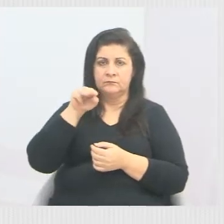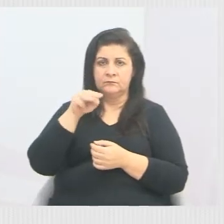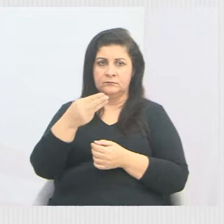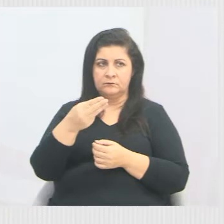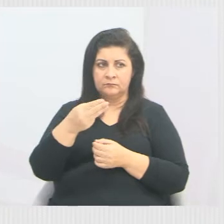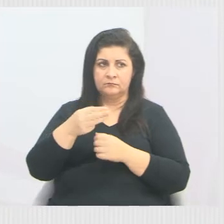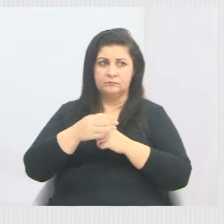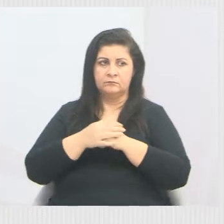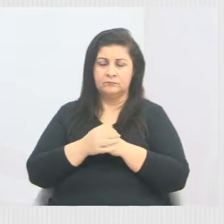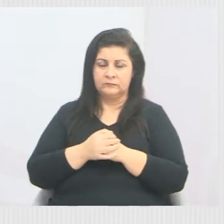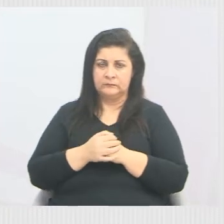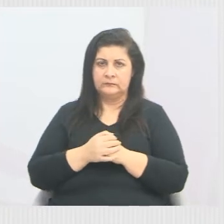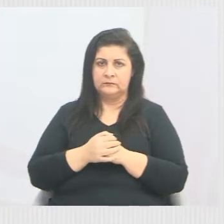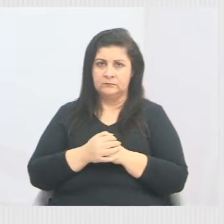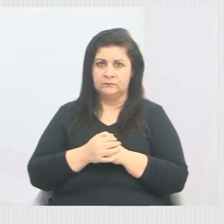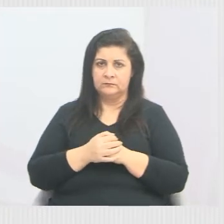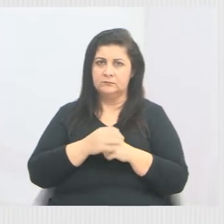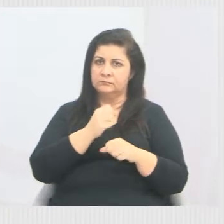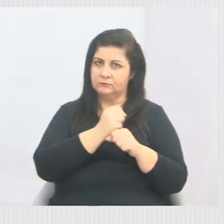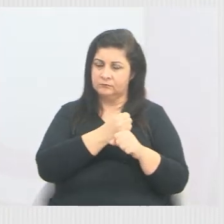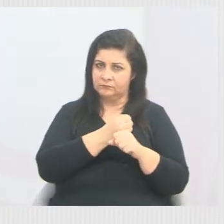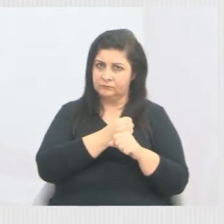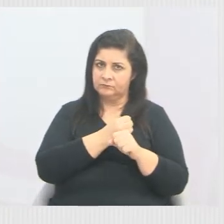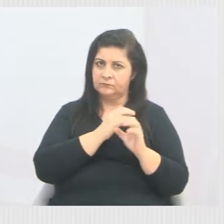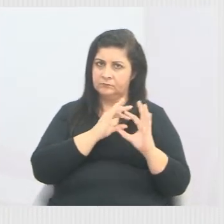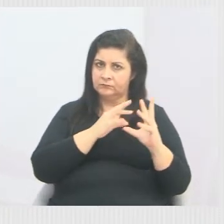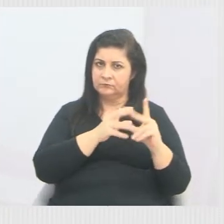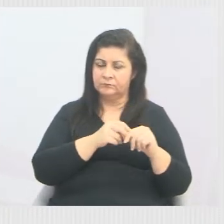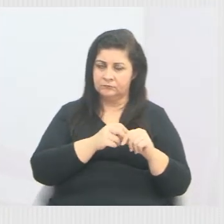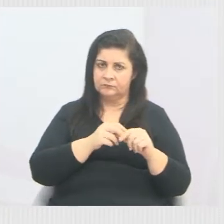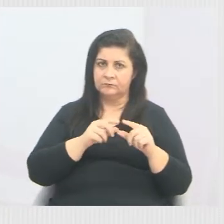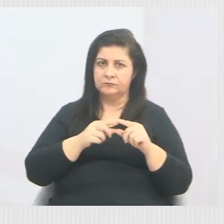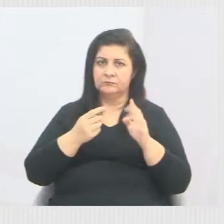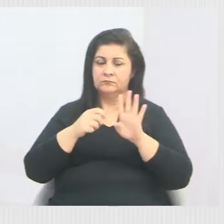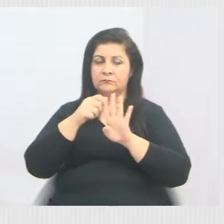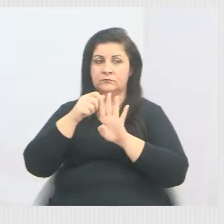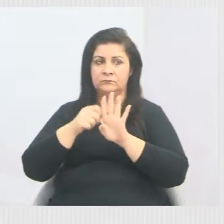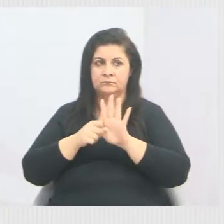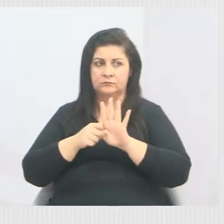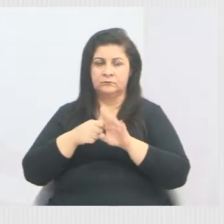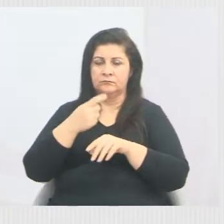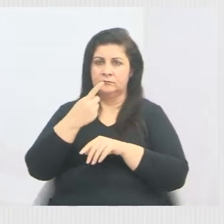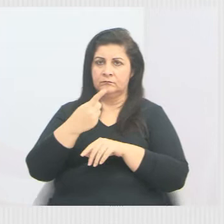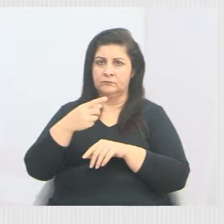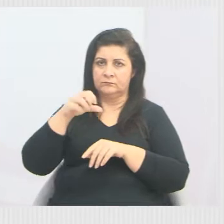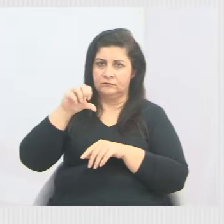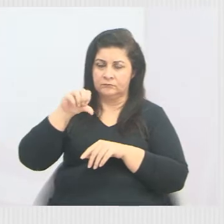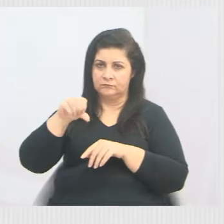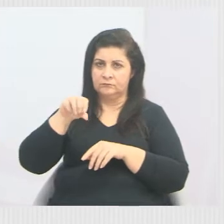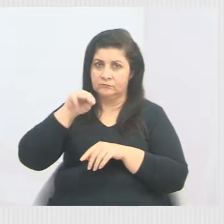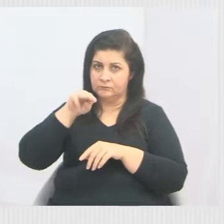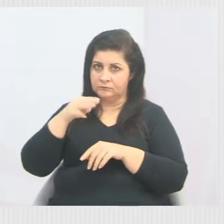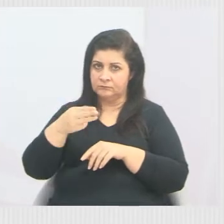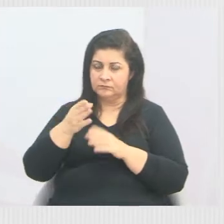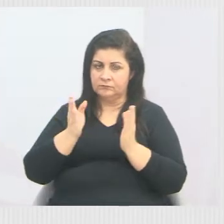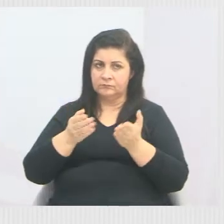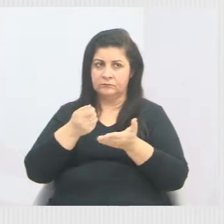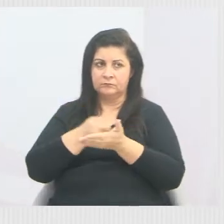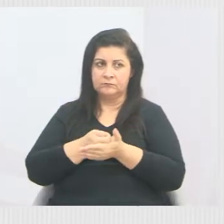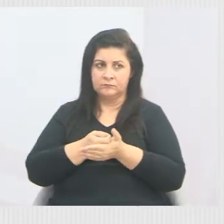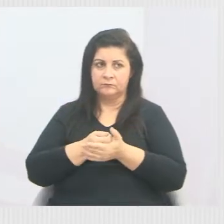68.764.000 é a meta orçada para 2021 de gastos, foi liquidado até o primeiro quadrimestre,